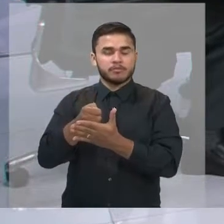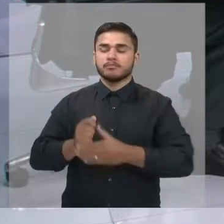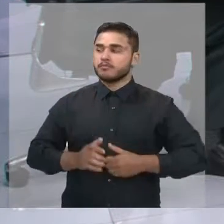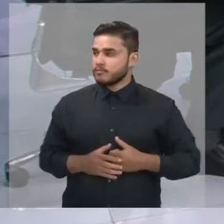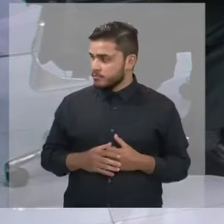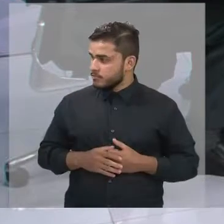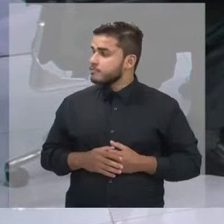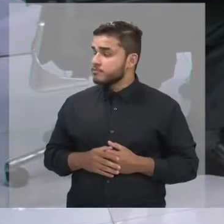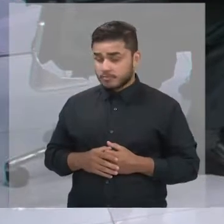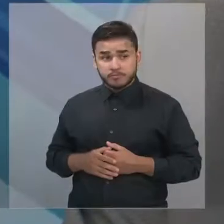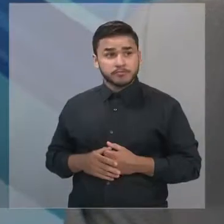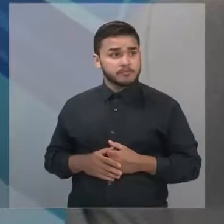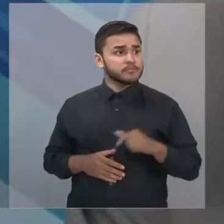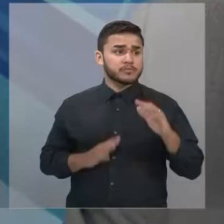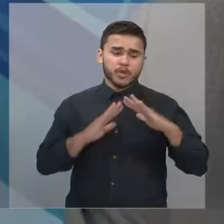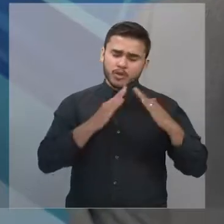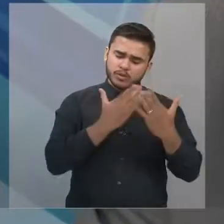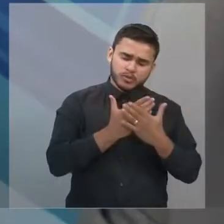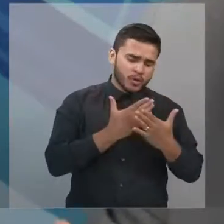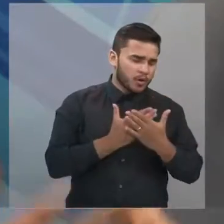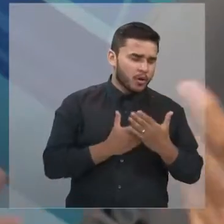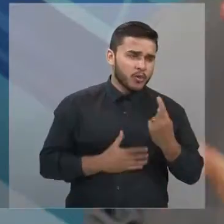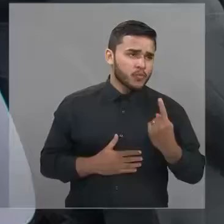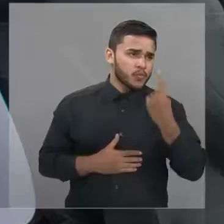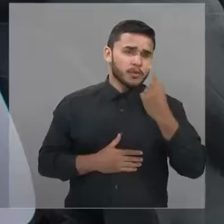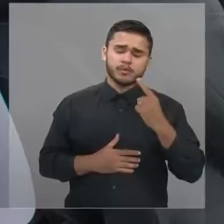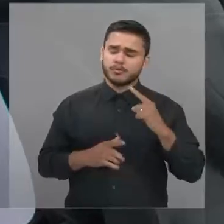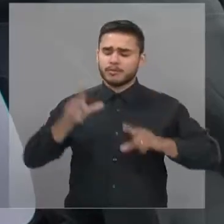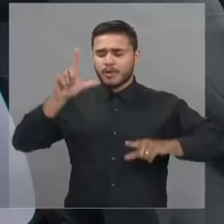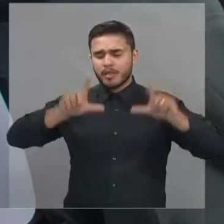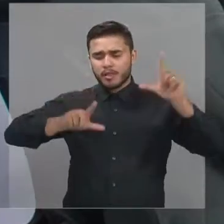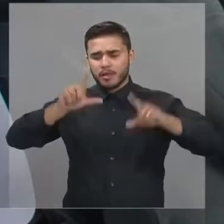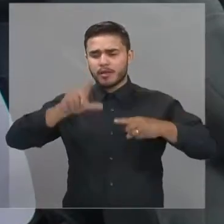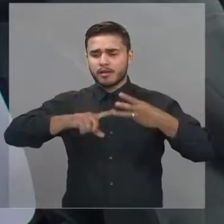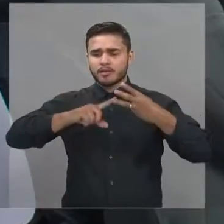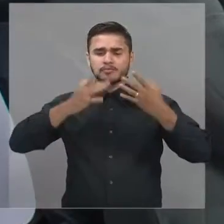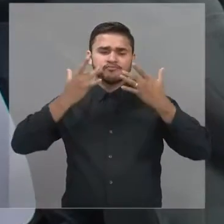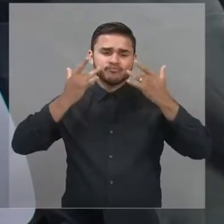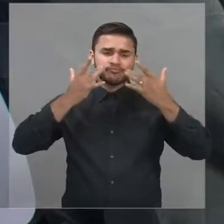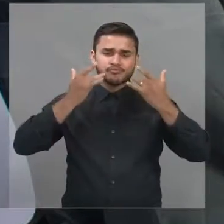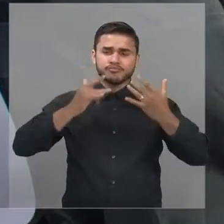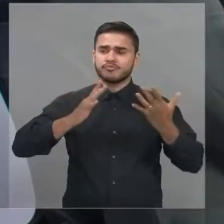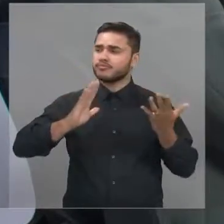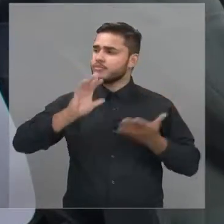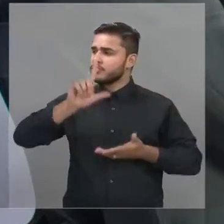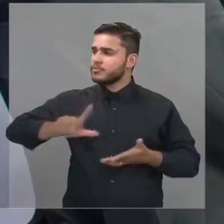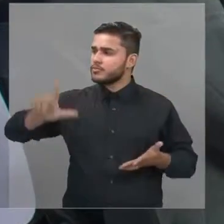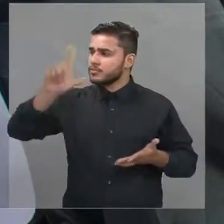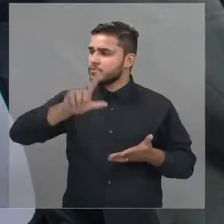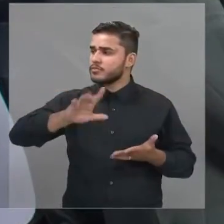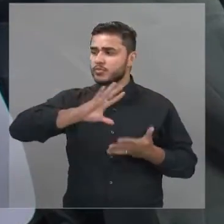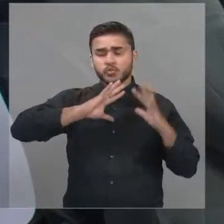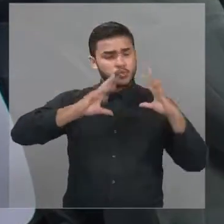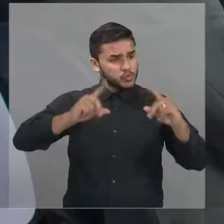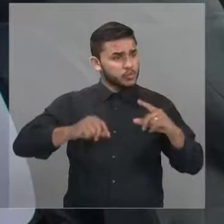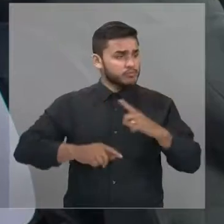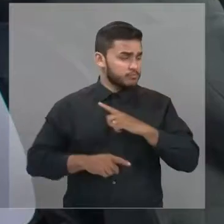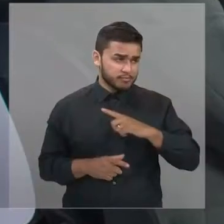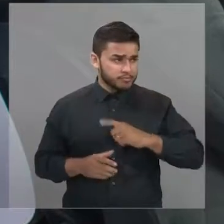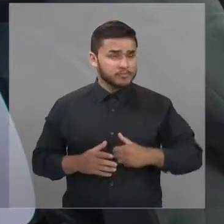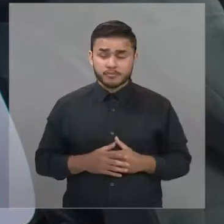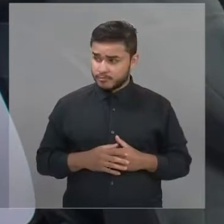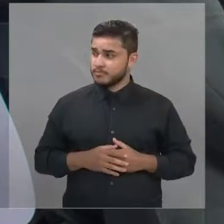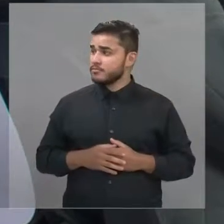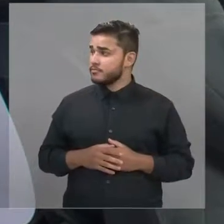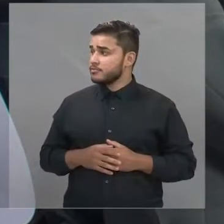aí não está só na escola, isso aí está na imprensa, isso aí está no teatro, isso aí está na literatura, isso aí está em todo canto. Quem